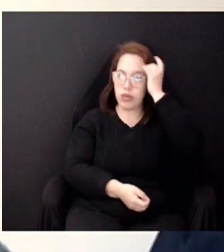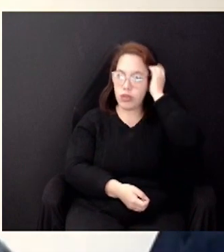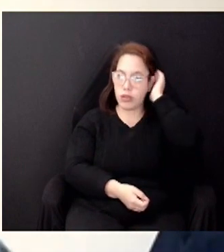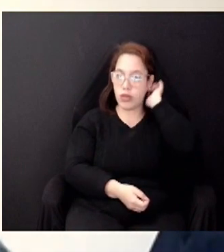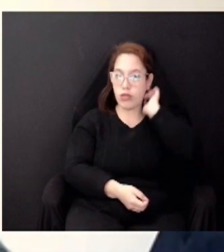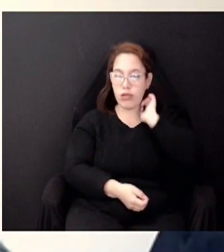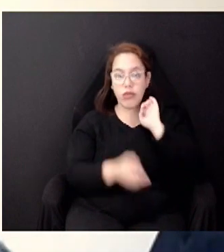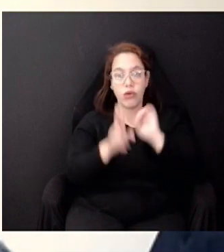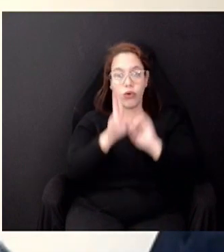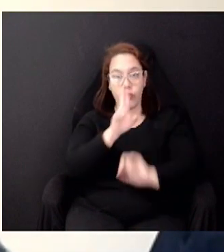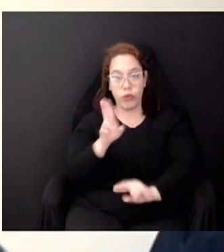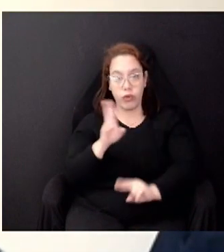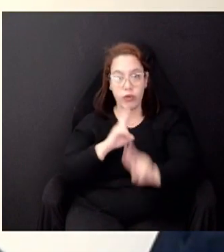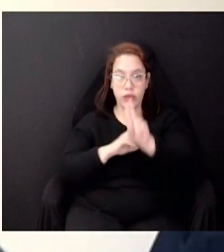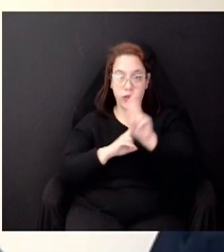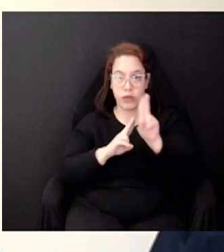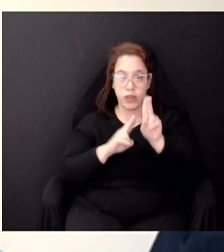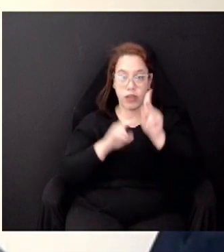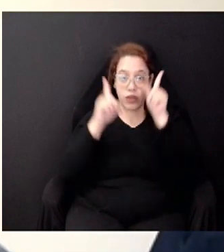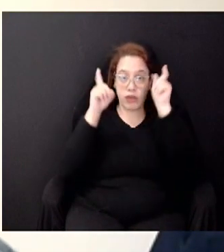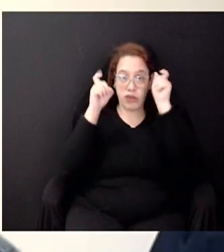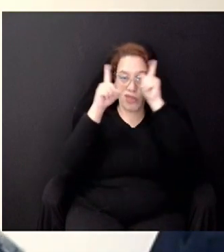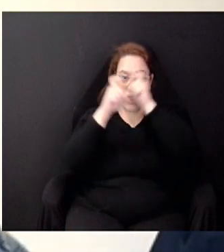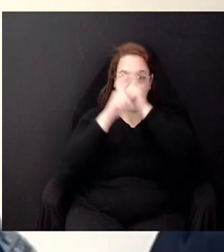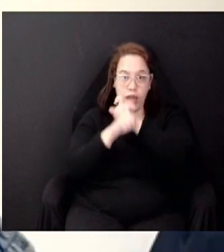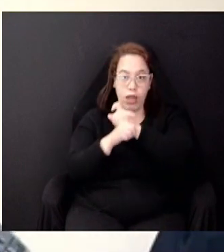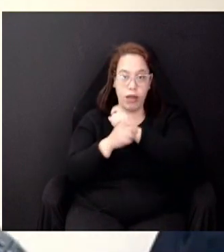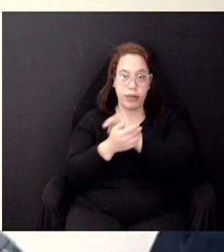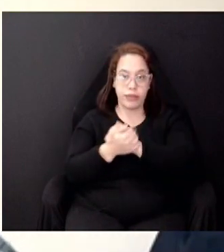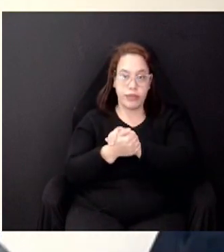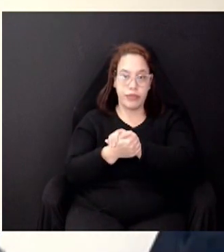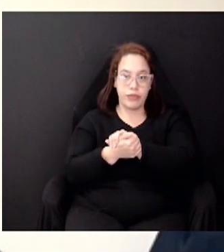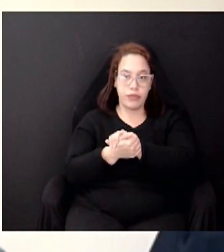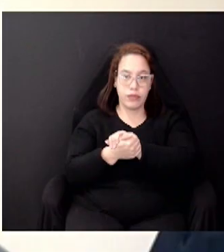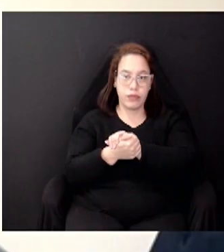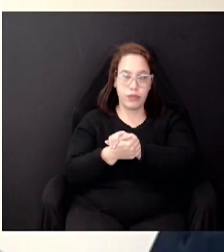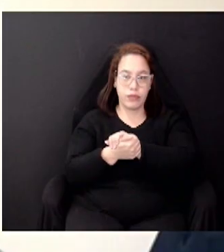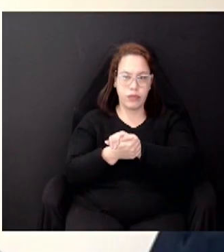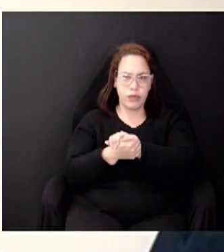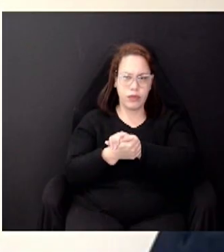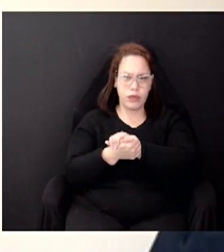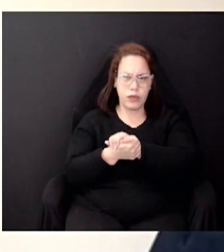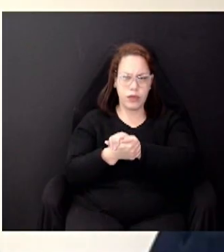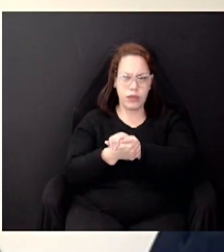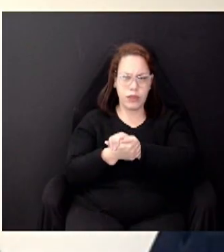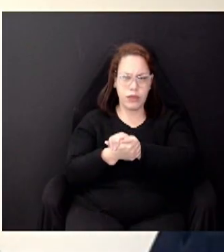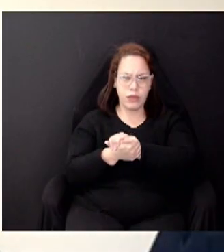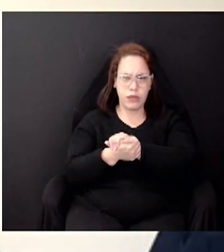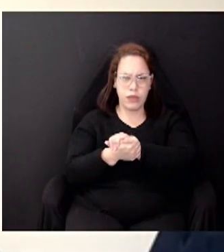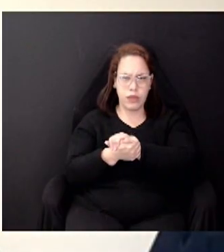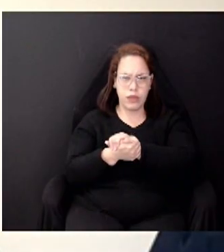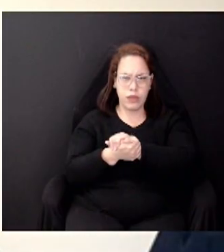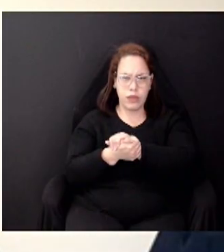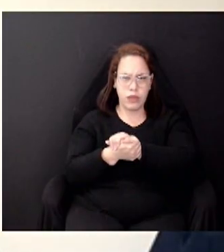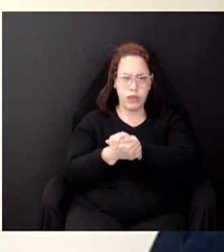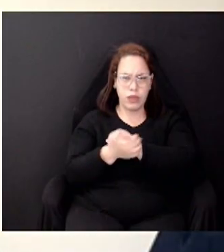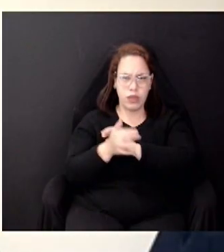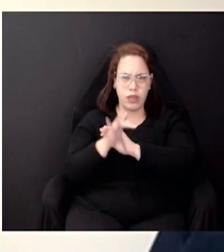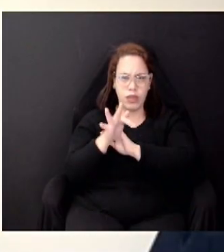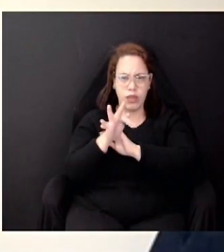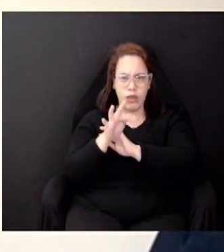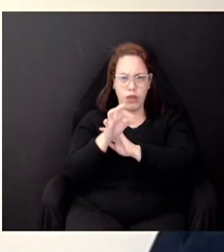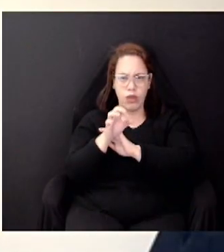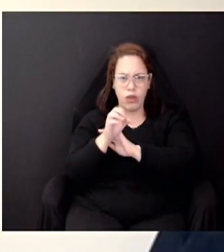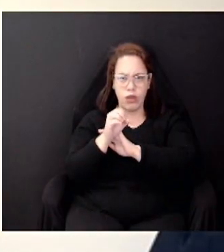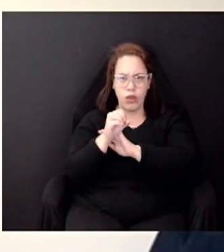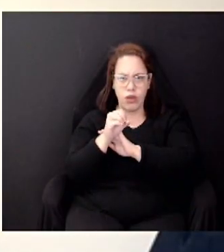né, para essas dificuldades. Então tem a tal da FOMO, né, que é o fear of missing